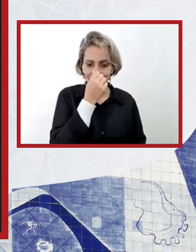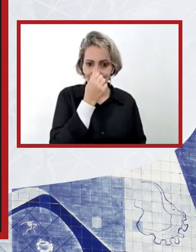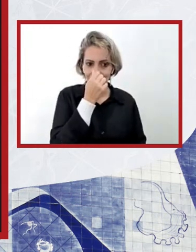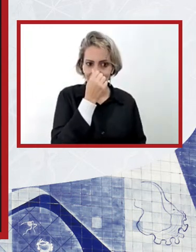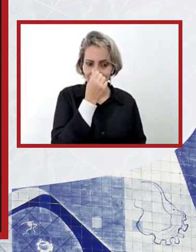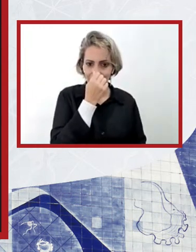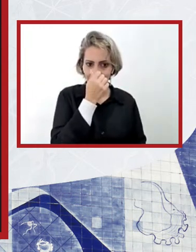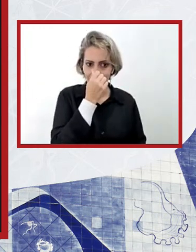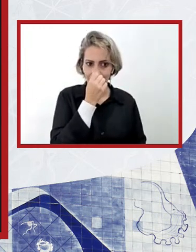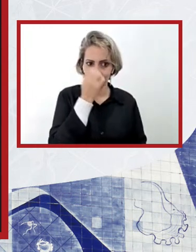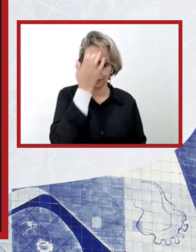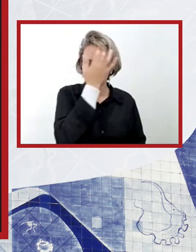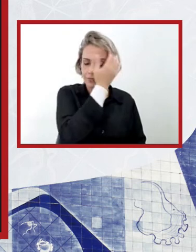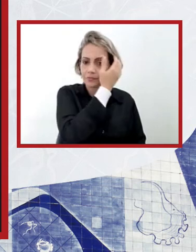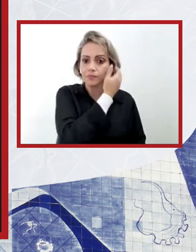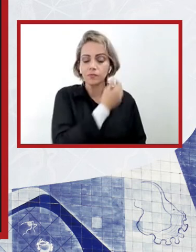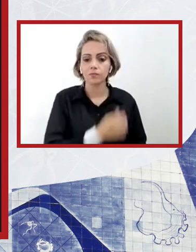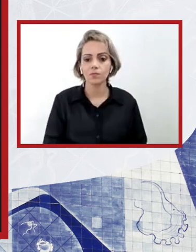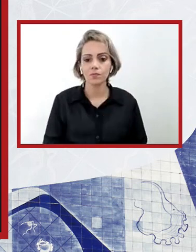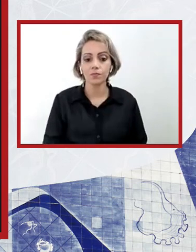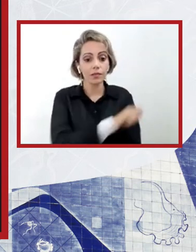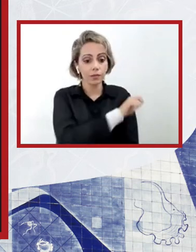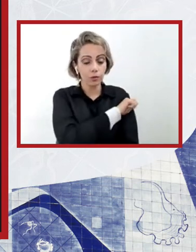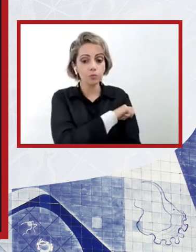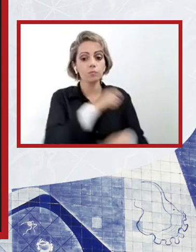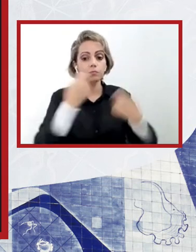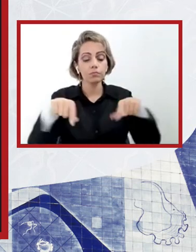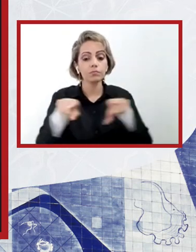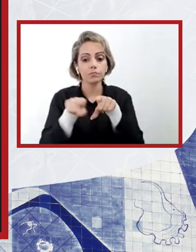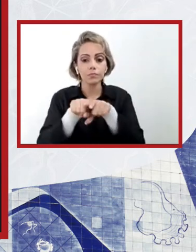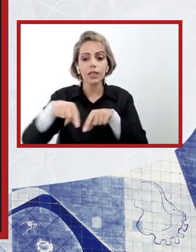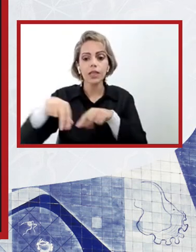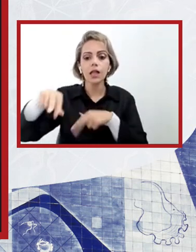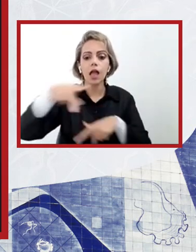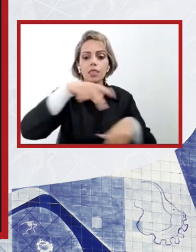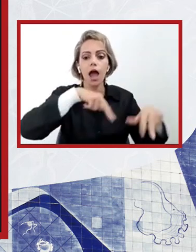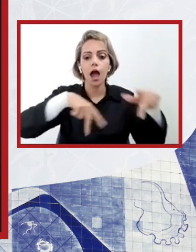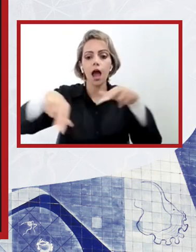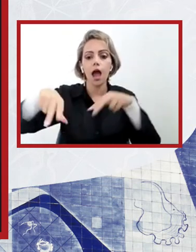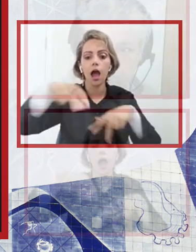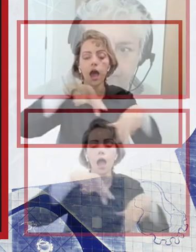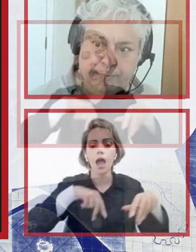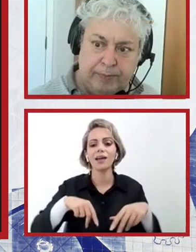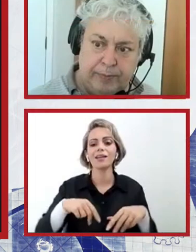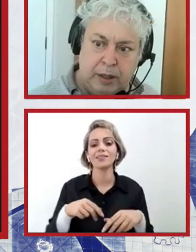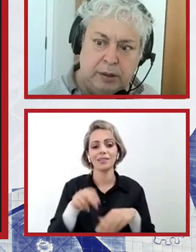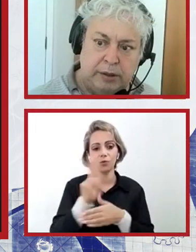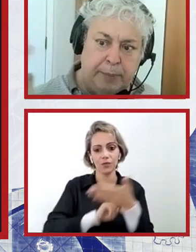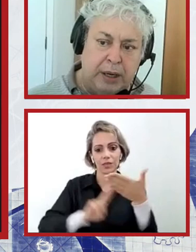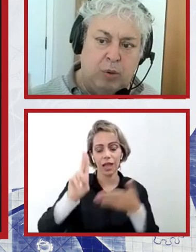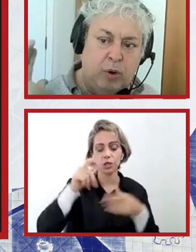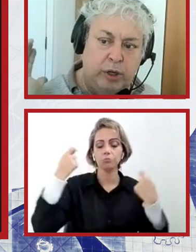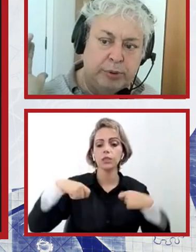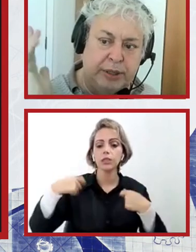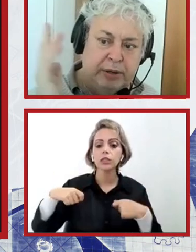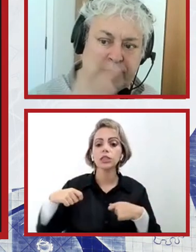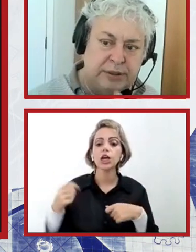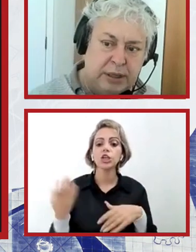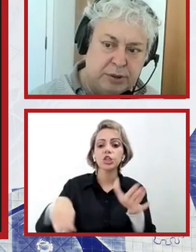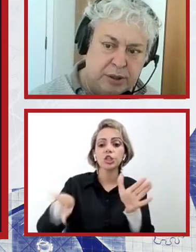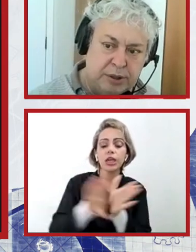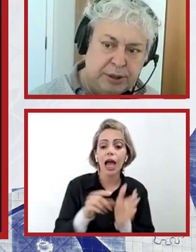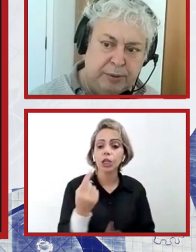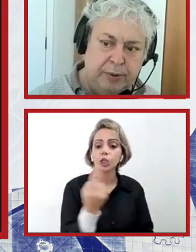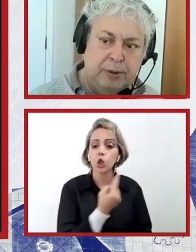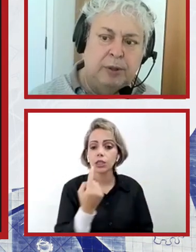na universidade? Ele vai ter que ter orientação e mobilidade. Tem que chegar na universidade sozinho, né, pegar um ônibus, chegar